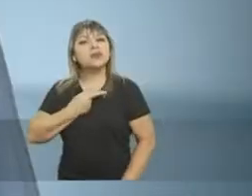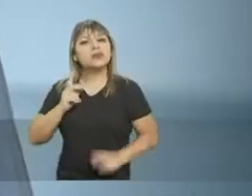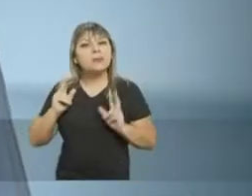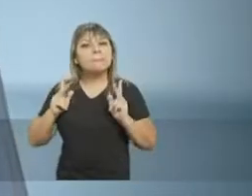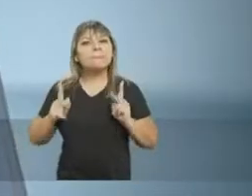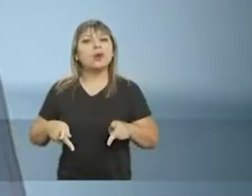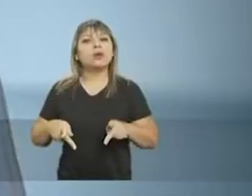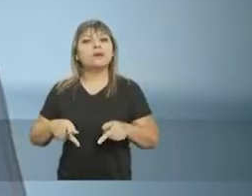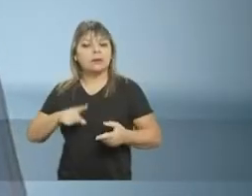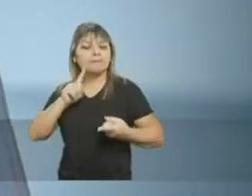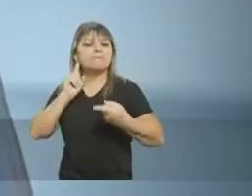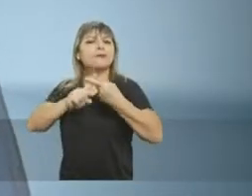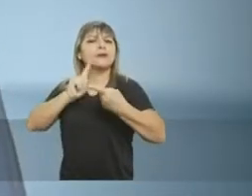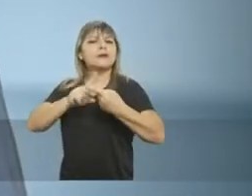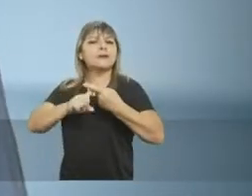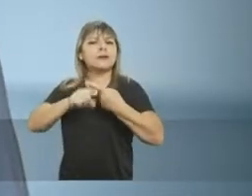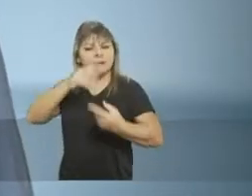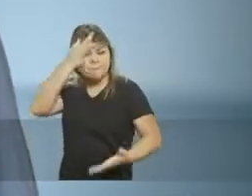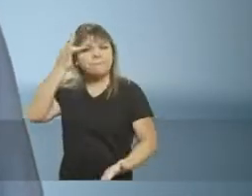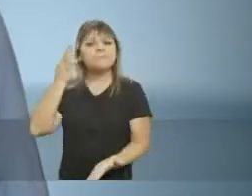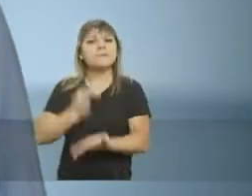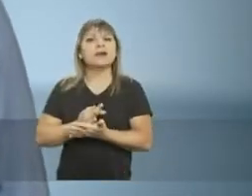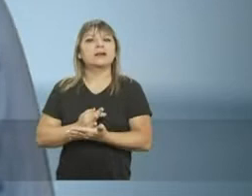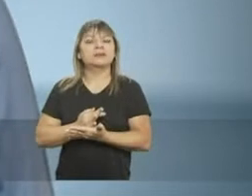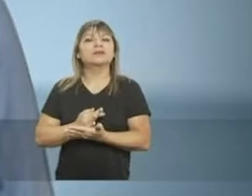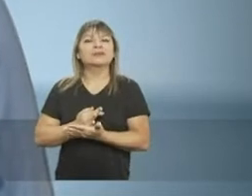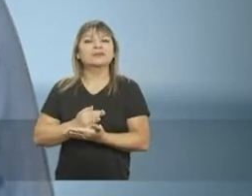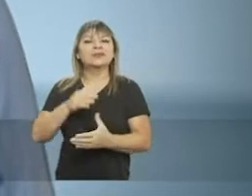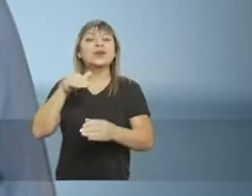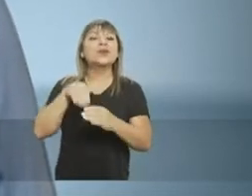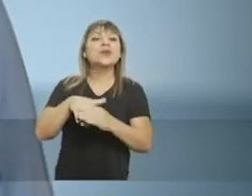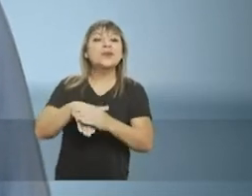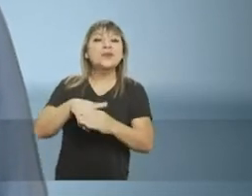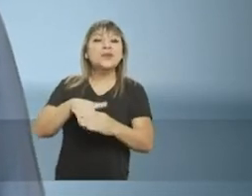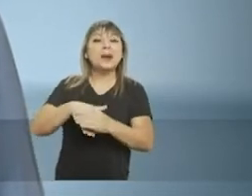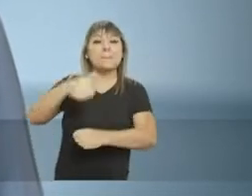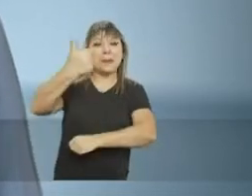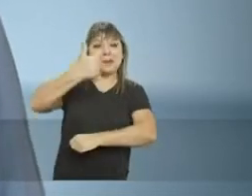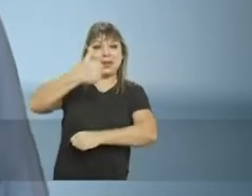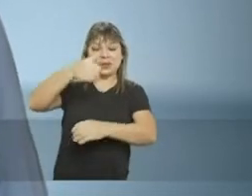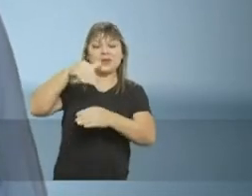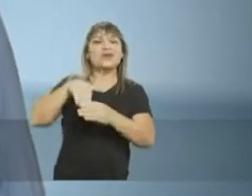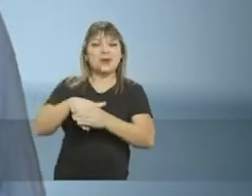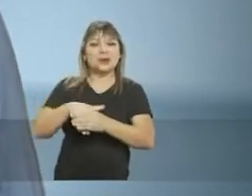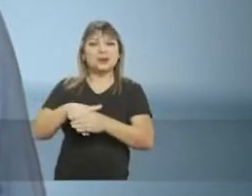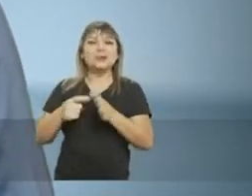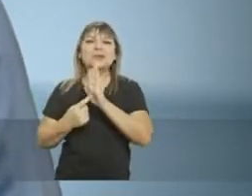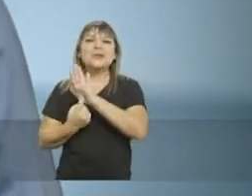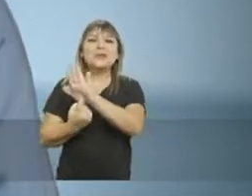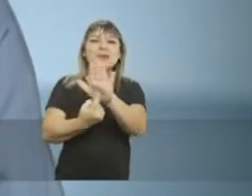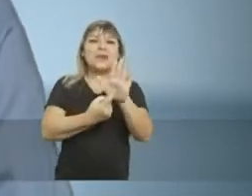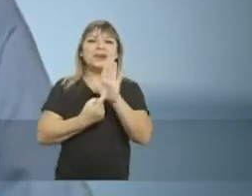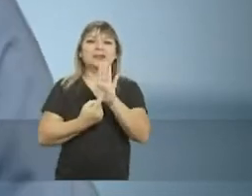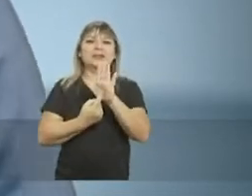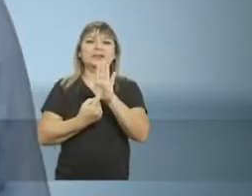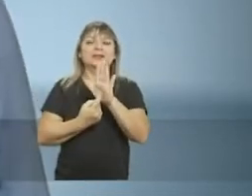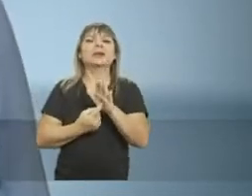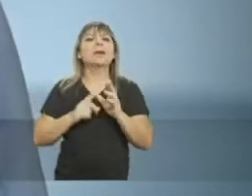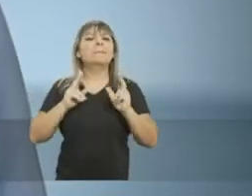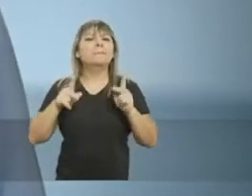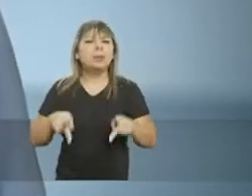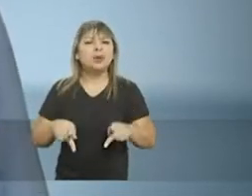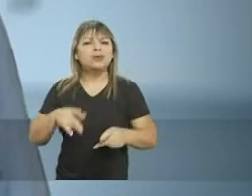prioridade, mas o nosso povo já mostrou que não perdeu a fé. E o resultado das urnas no primeiro turno mostrou isso